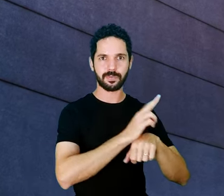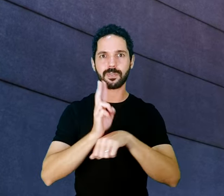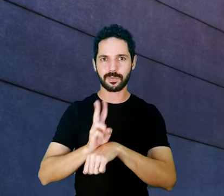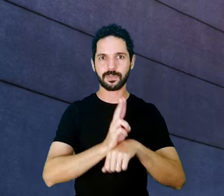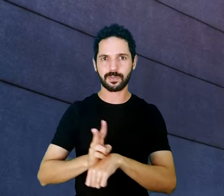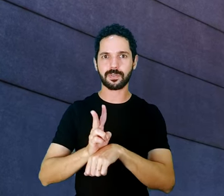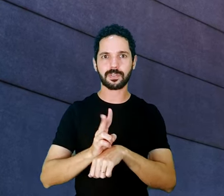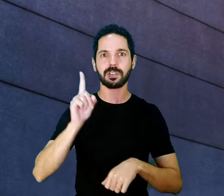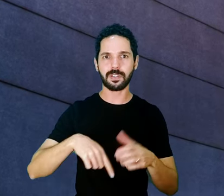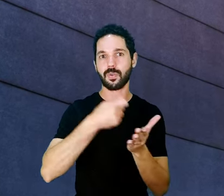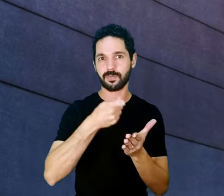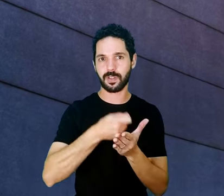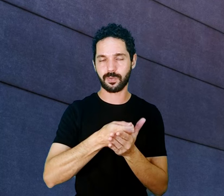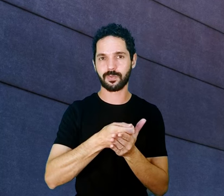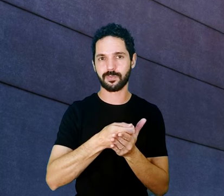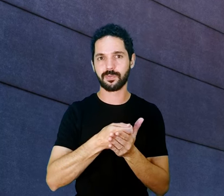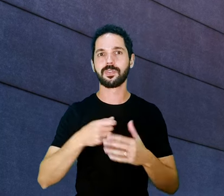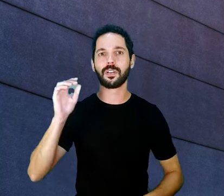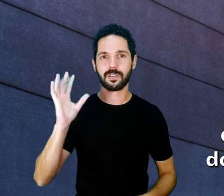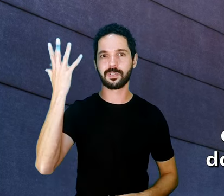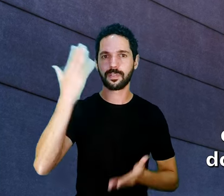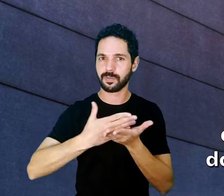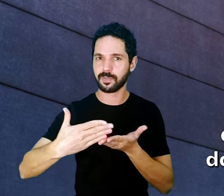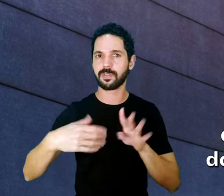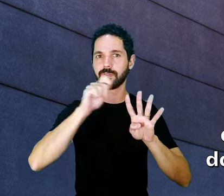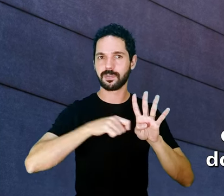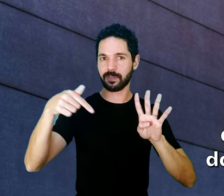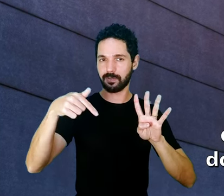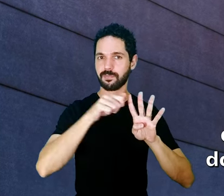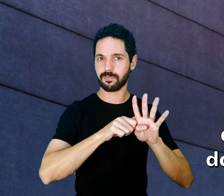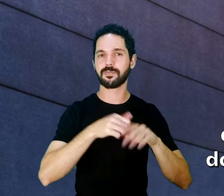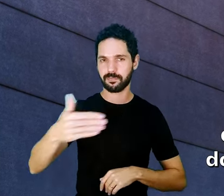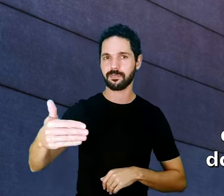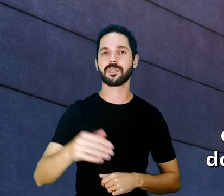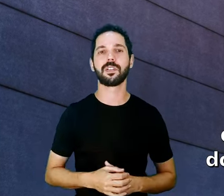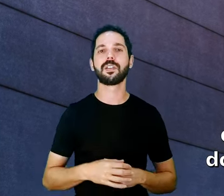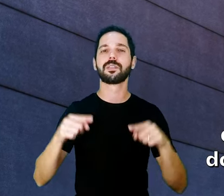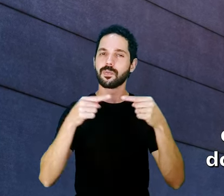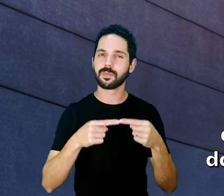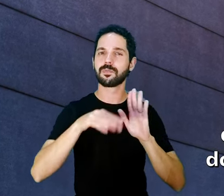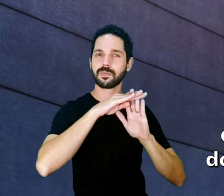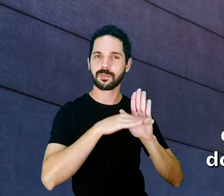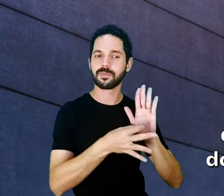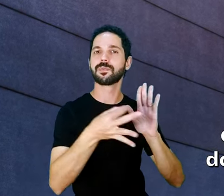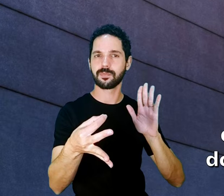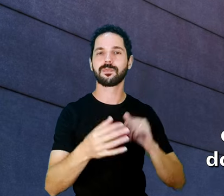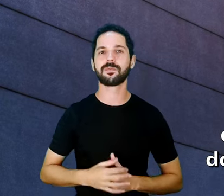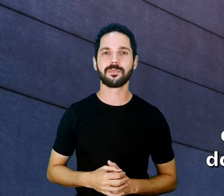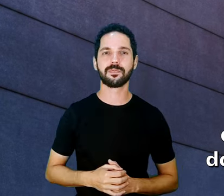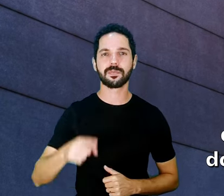3 módulos de estágios supervisionados, que são obrigatórios e acontecem a partir do 7º